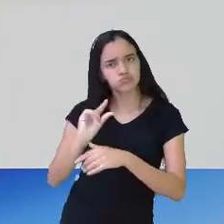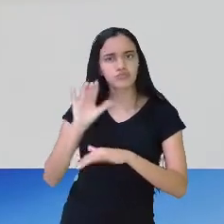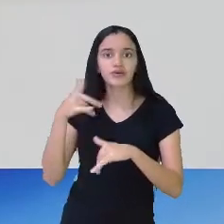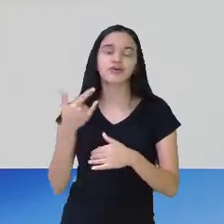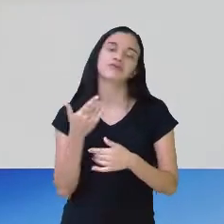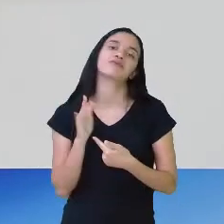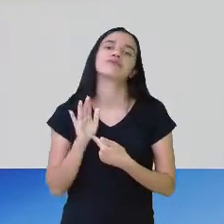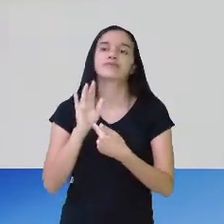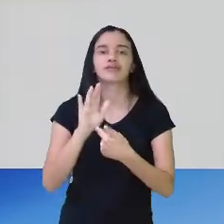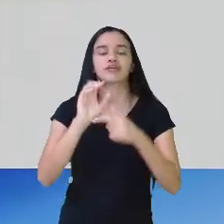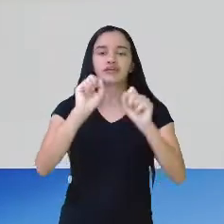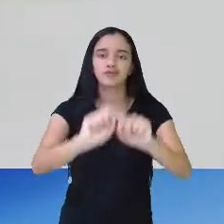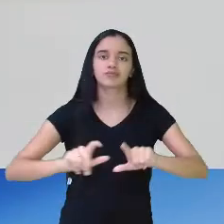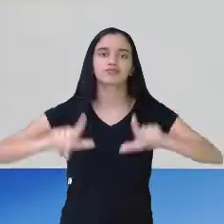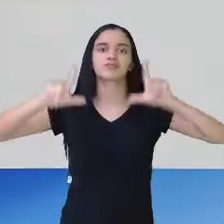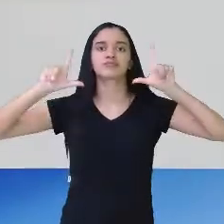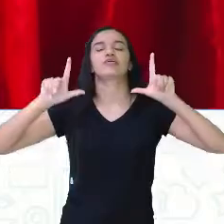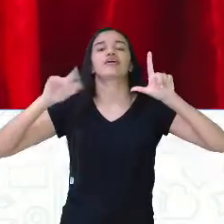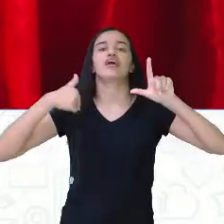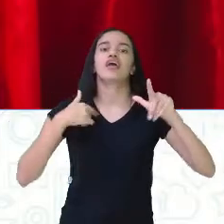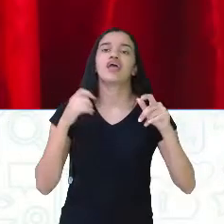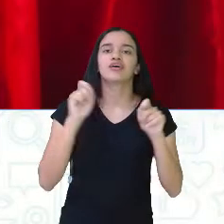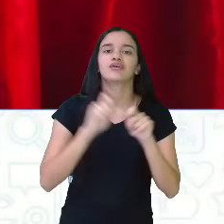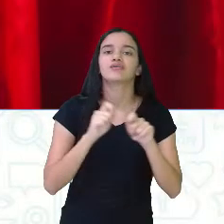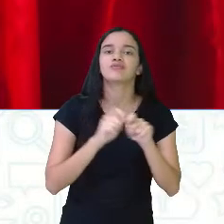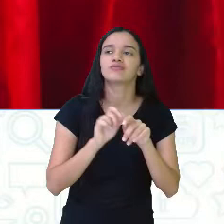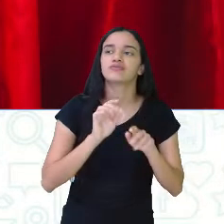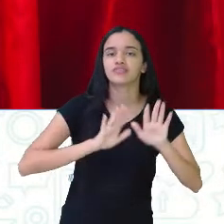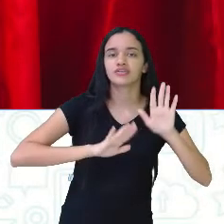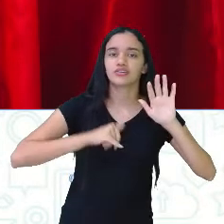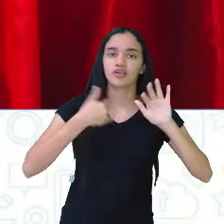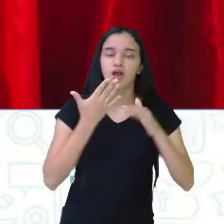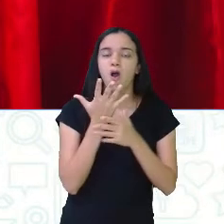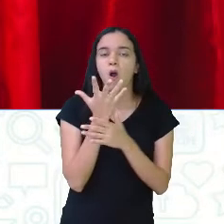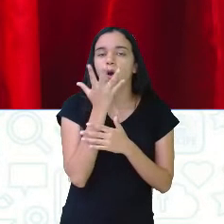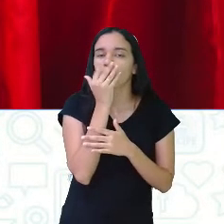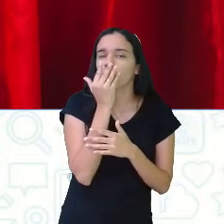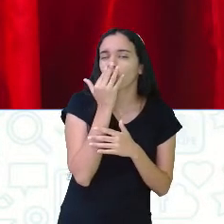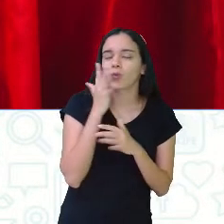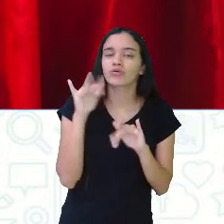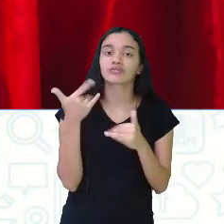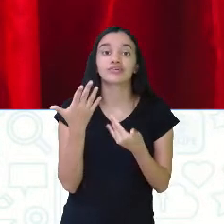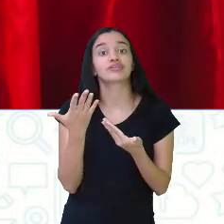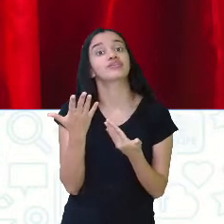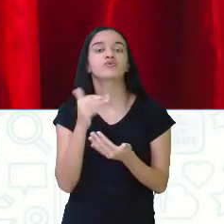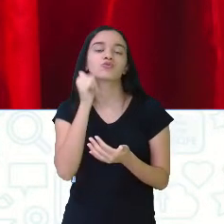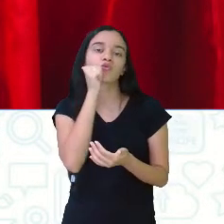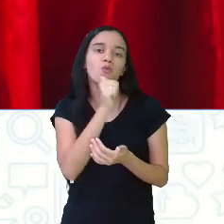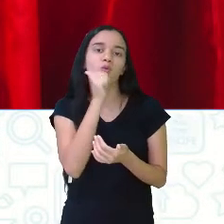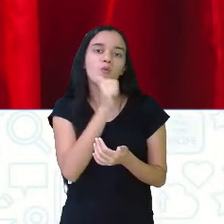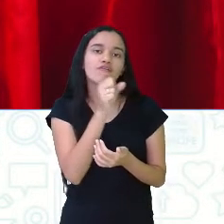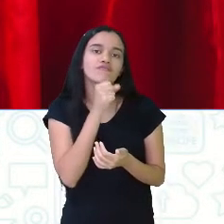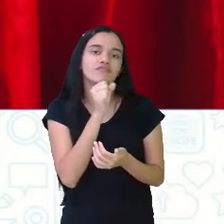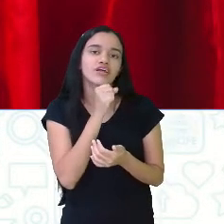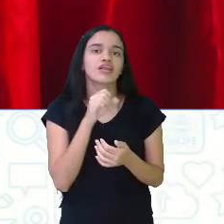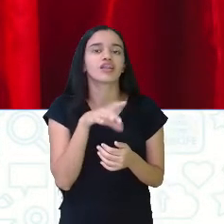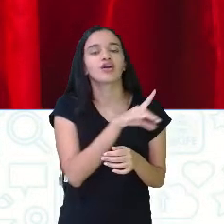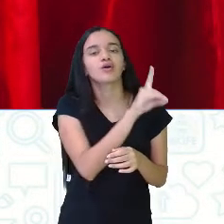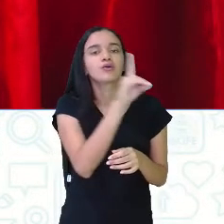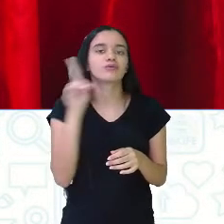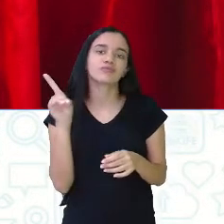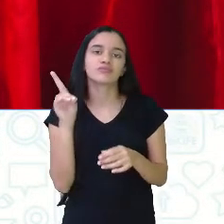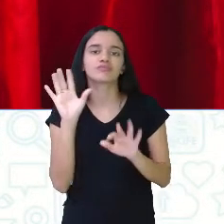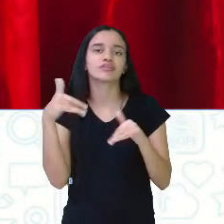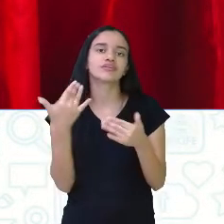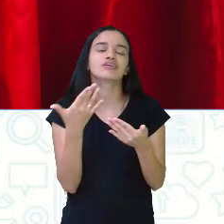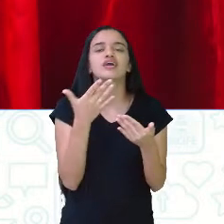Ó, vou pedir também pra gente botar em tela cheia, porque eu fiz uma escolha de cores não muito boa. Ó, uma velha um dia lhe